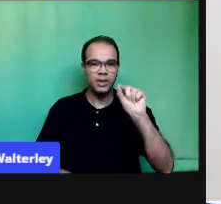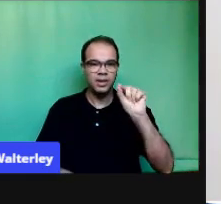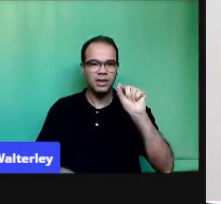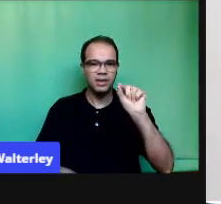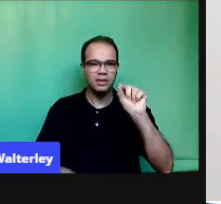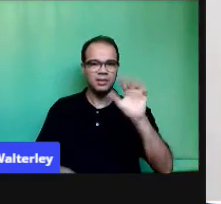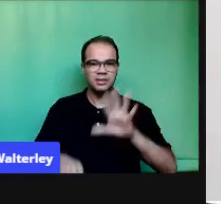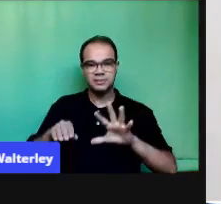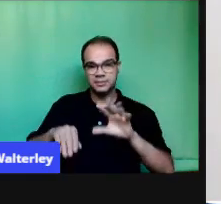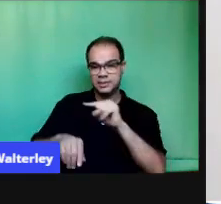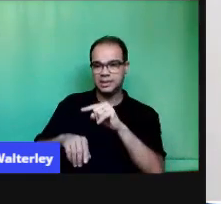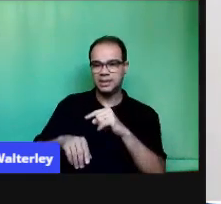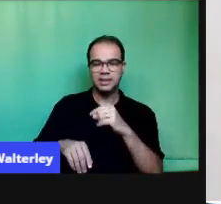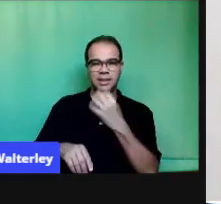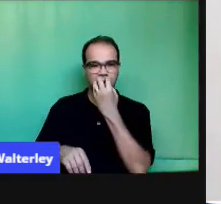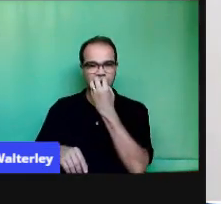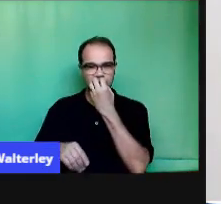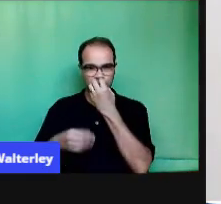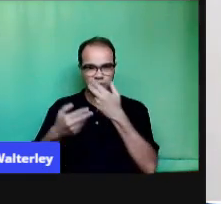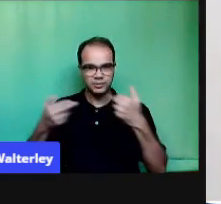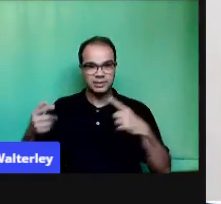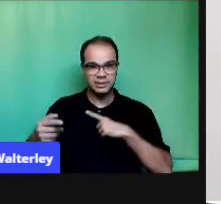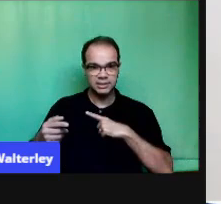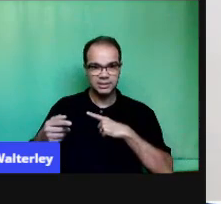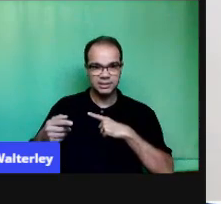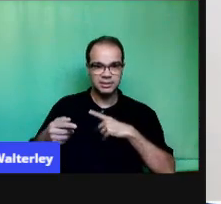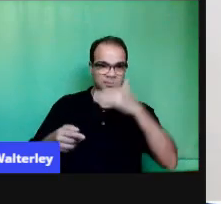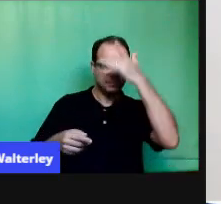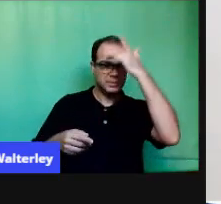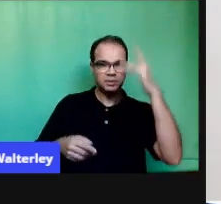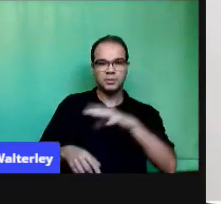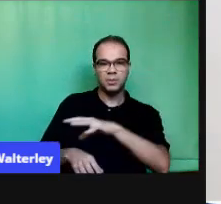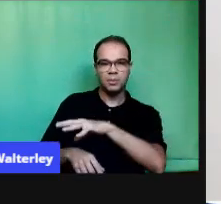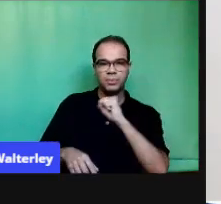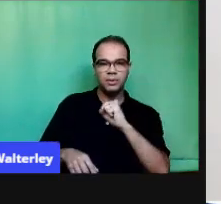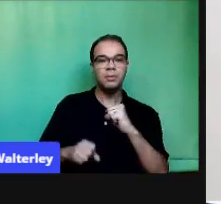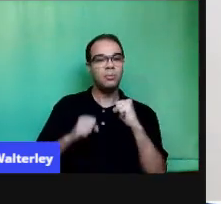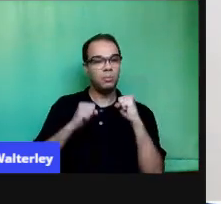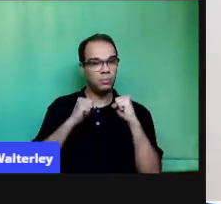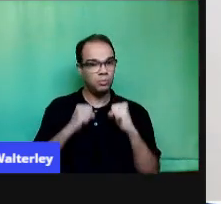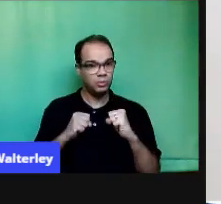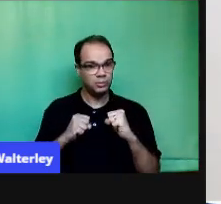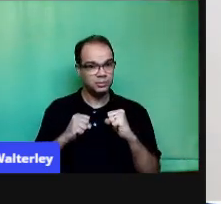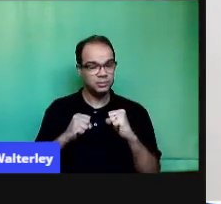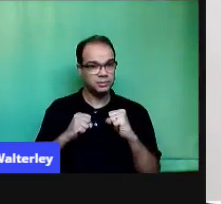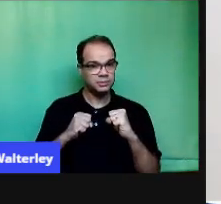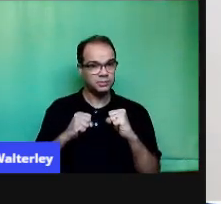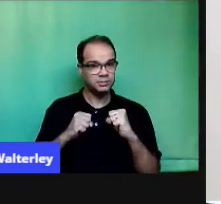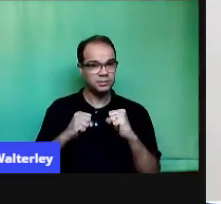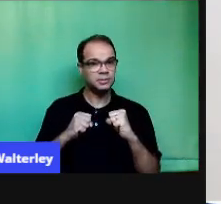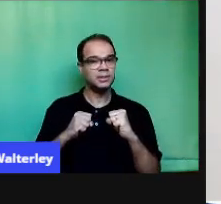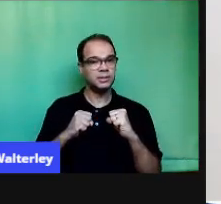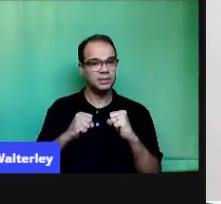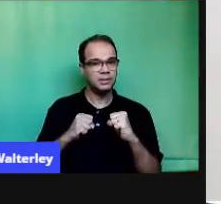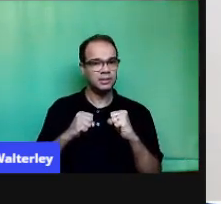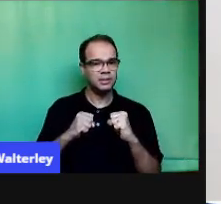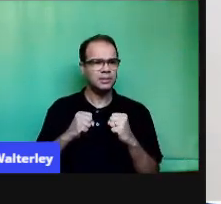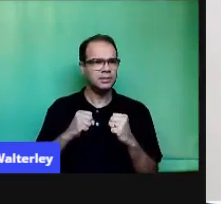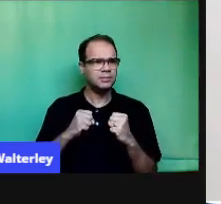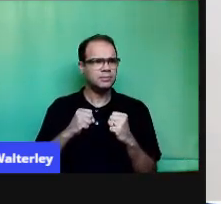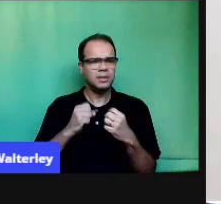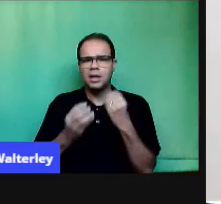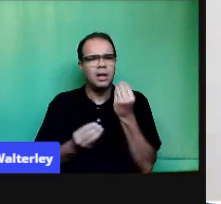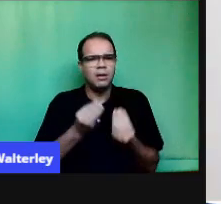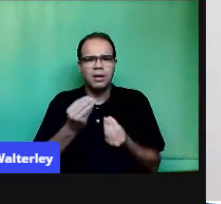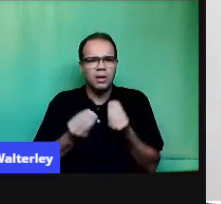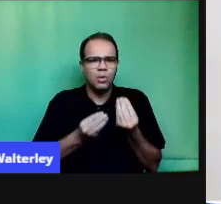seres humanos e é uma doença em que nós precisamos prevenir esses animais. E o legal dessa prevenção é que ela é uma